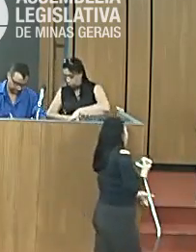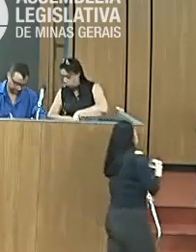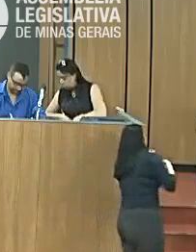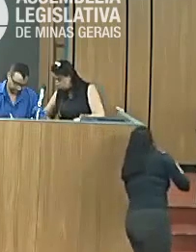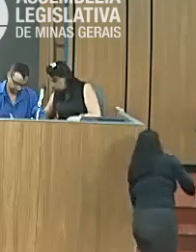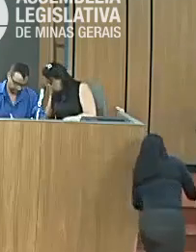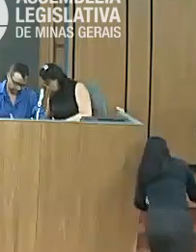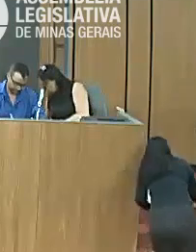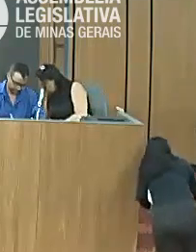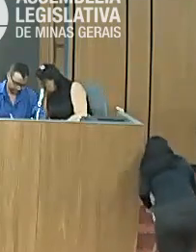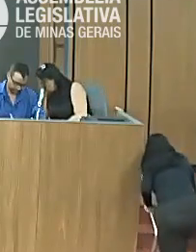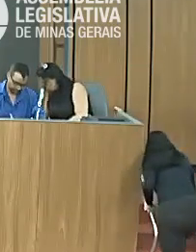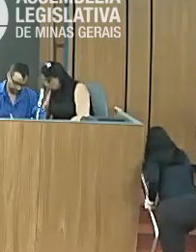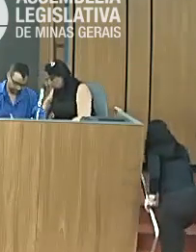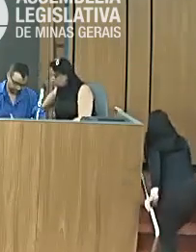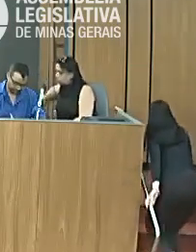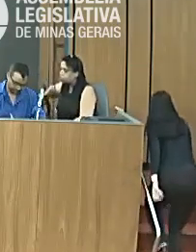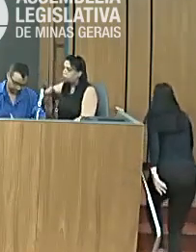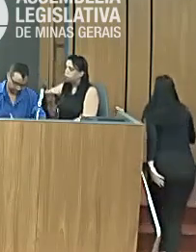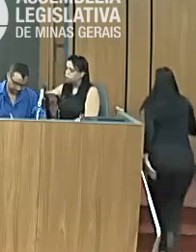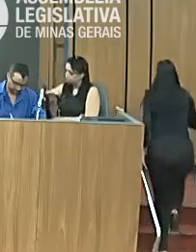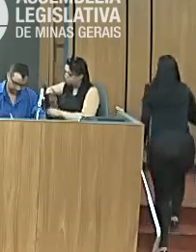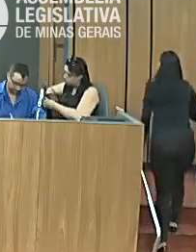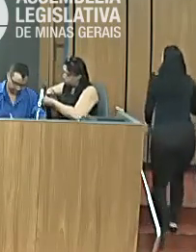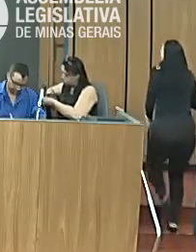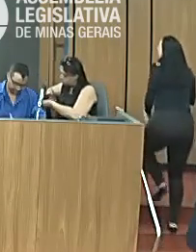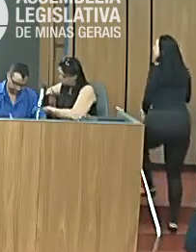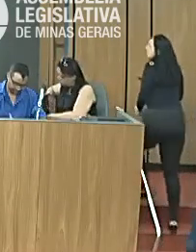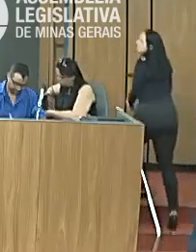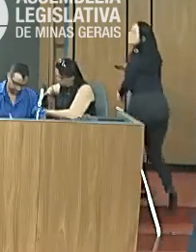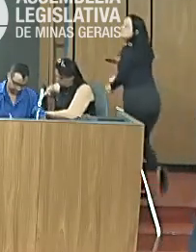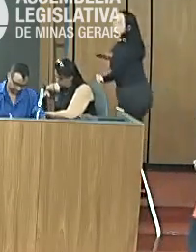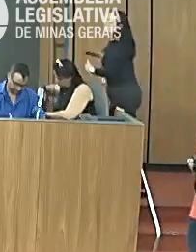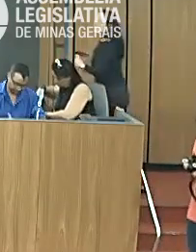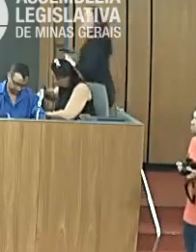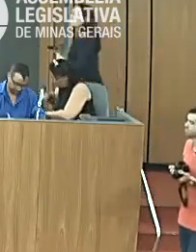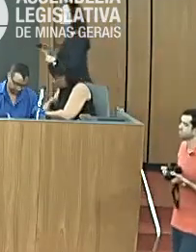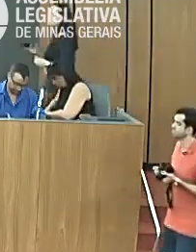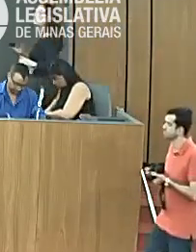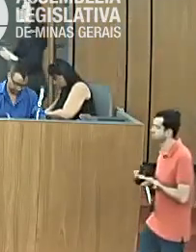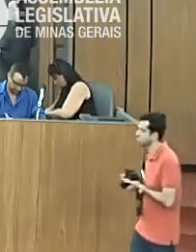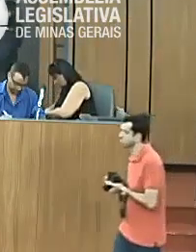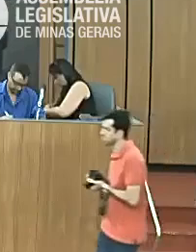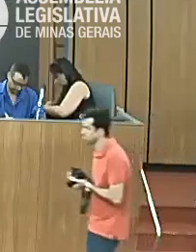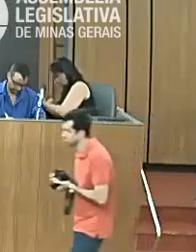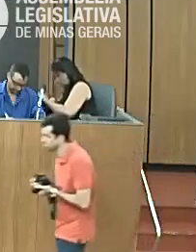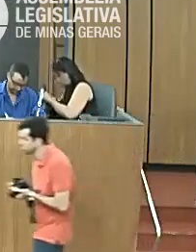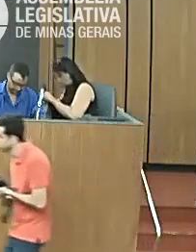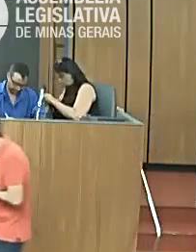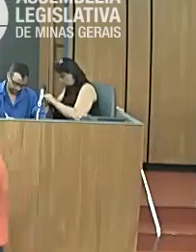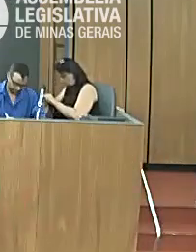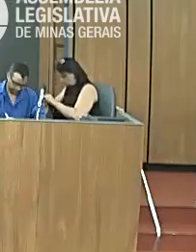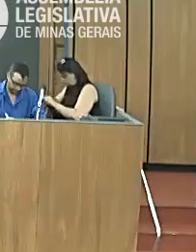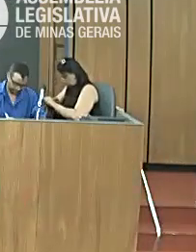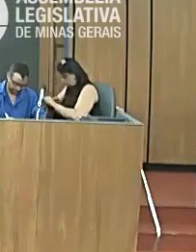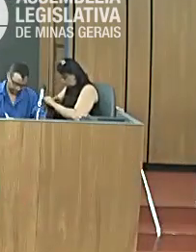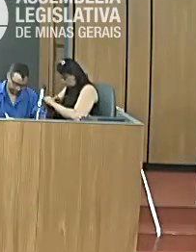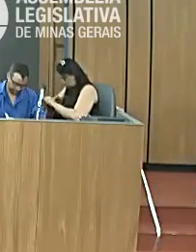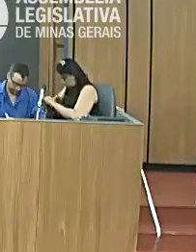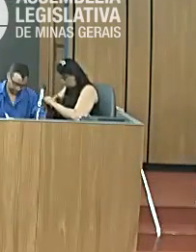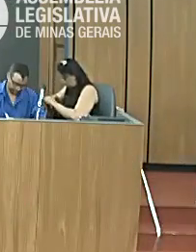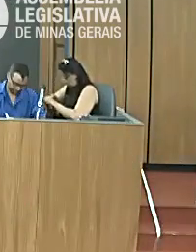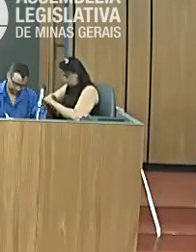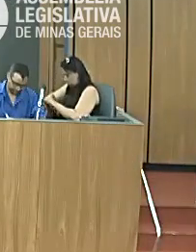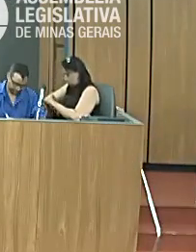trabalhos orientará e se for necessário caso a palavra então nós não permitiremos mas já vou